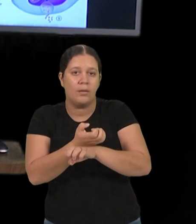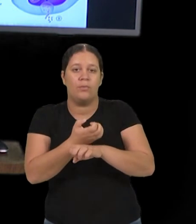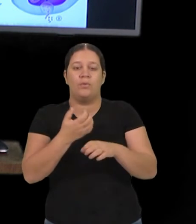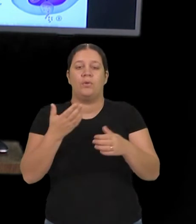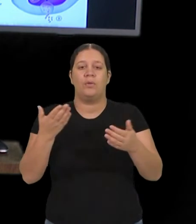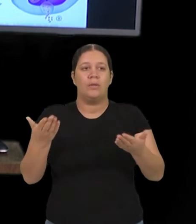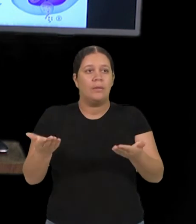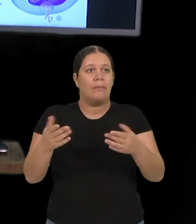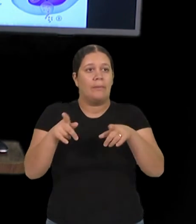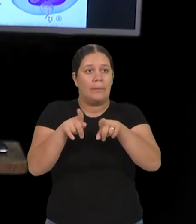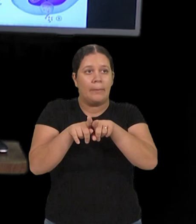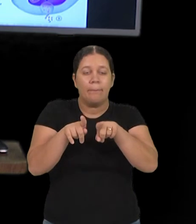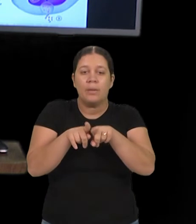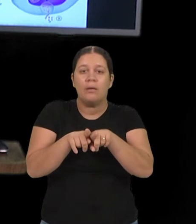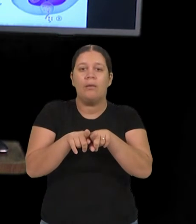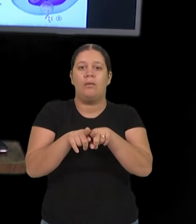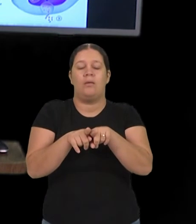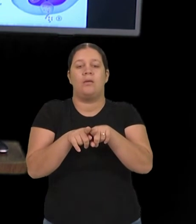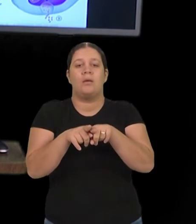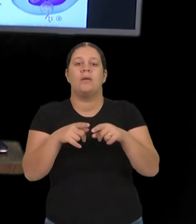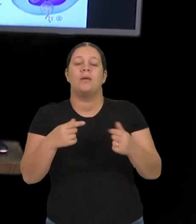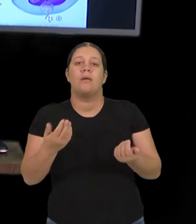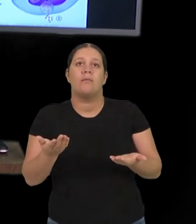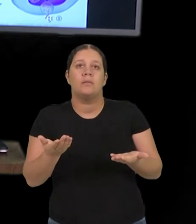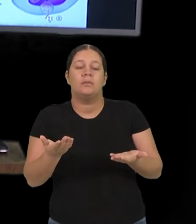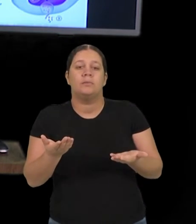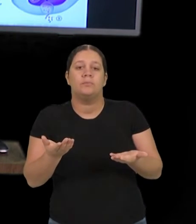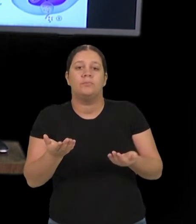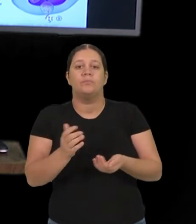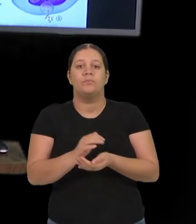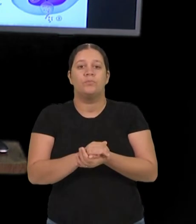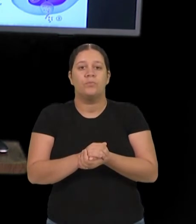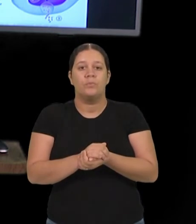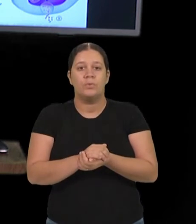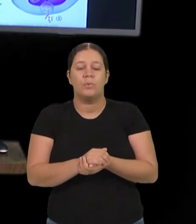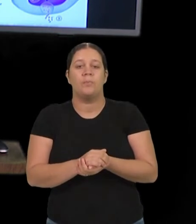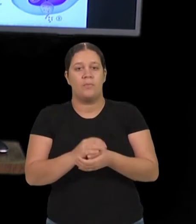lá, uma ameba fazendo isso, tá?